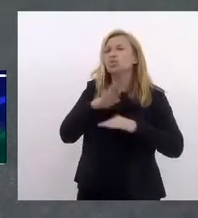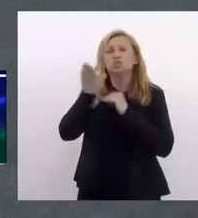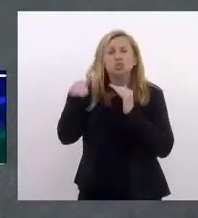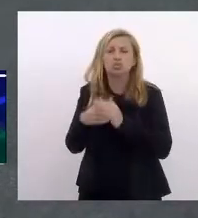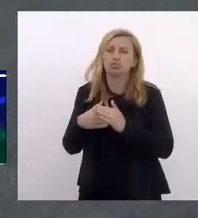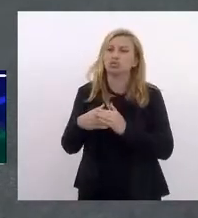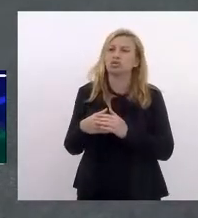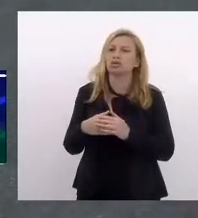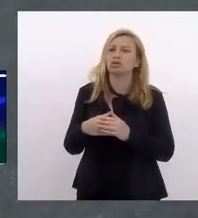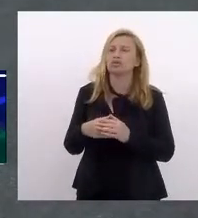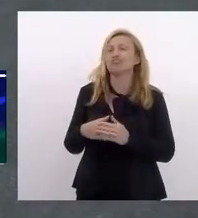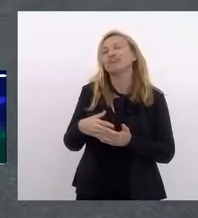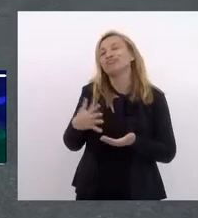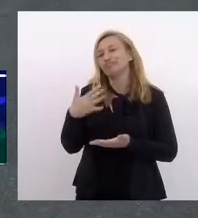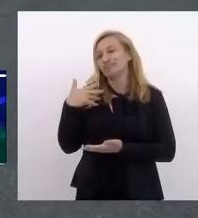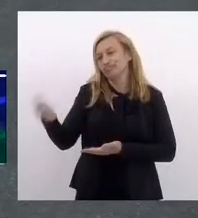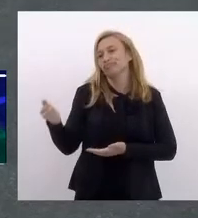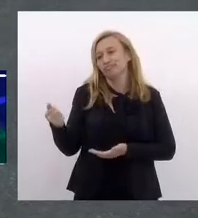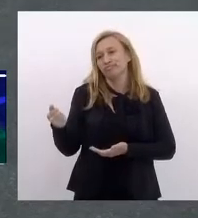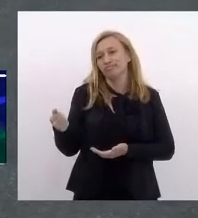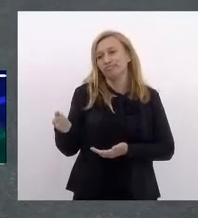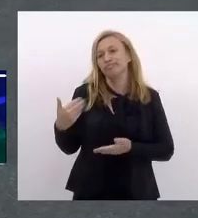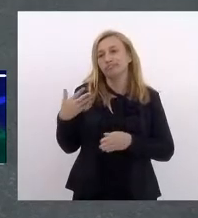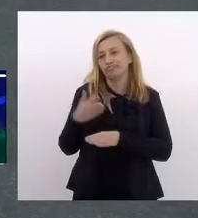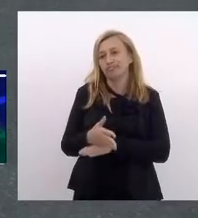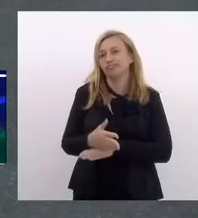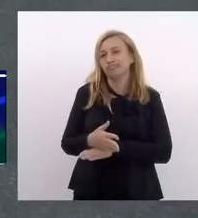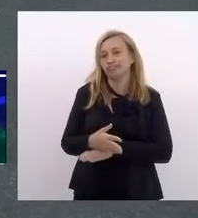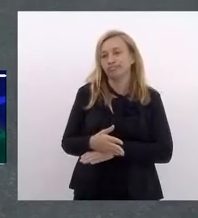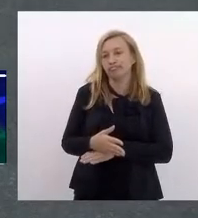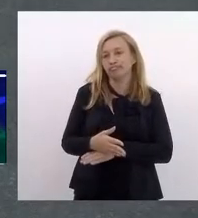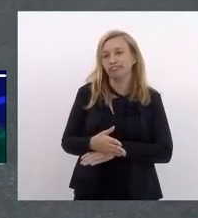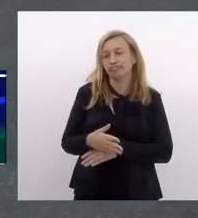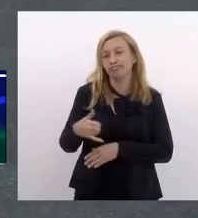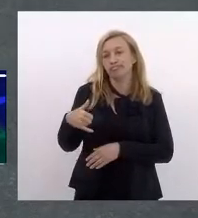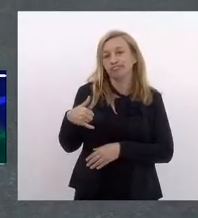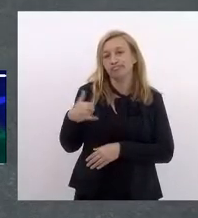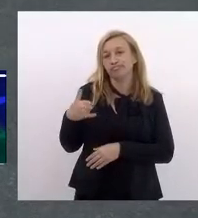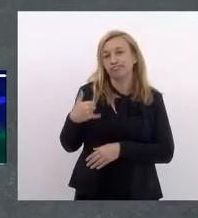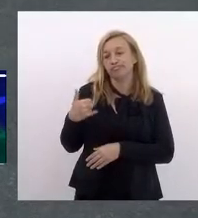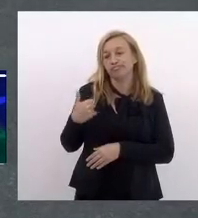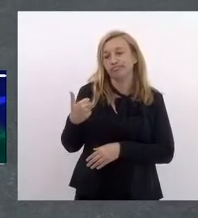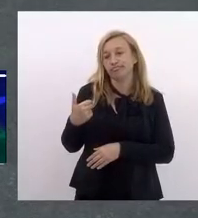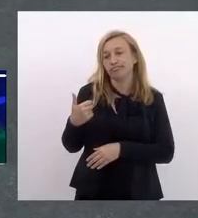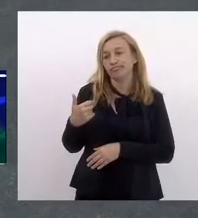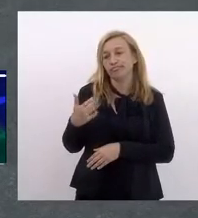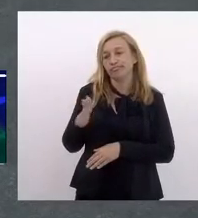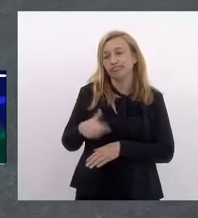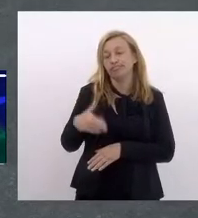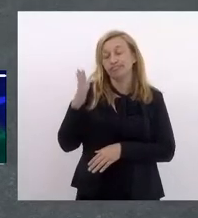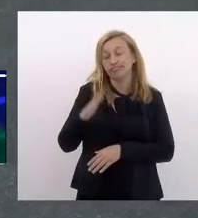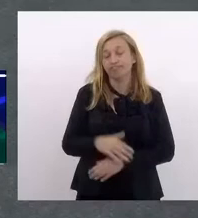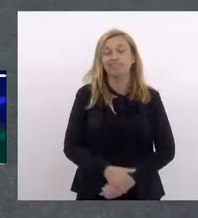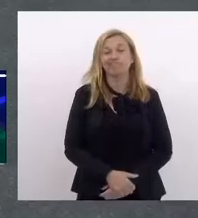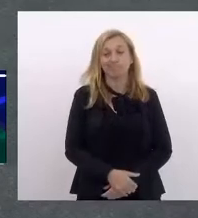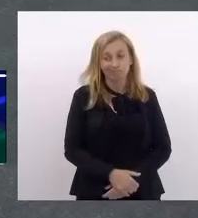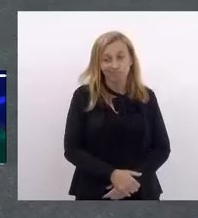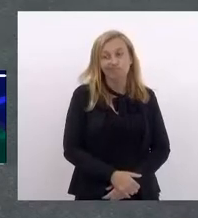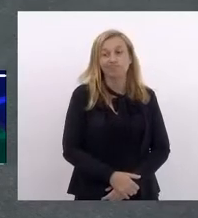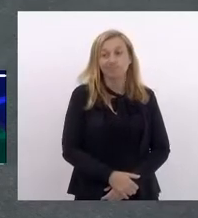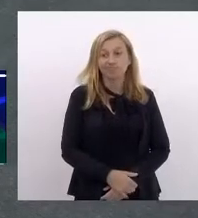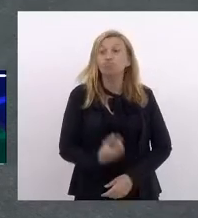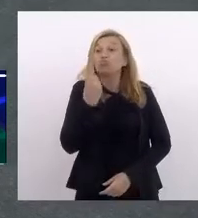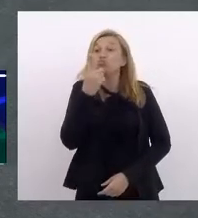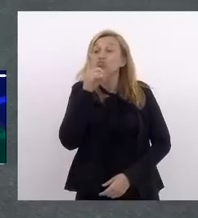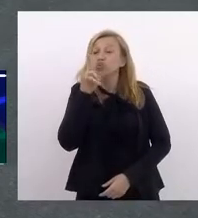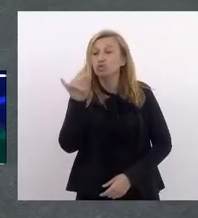em tudo. Quando eles foram chamados para adentrar, eles tinham ultrapassado a idade, às vezes um